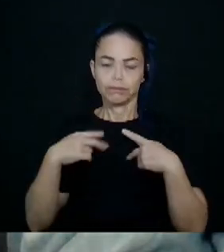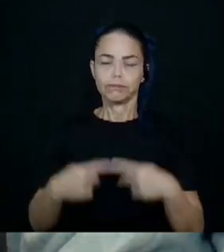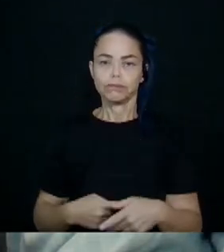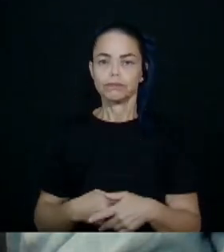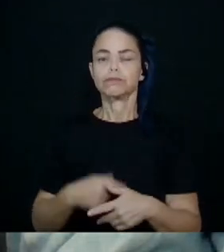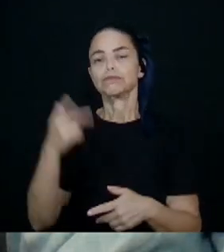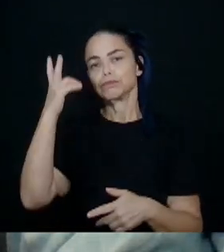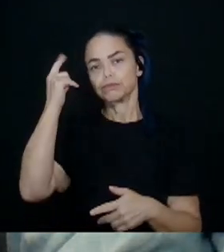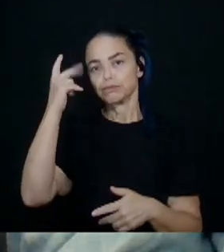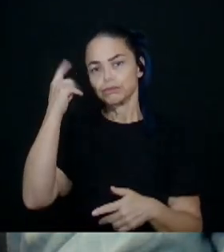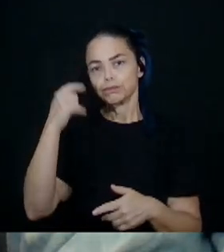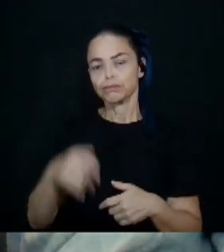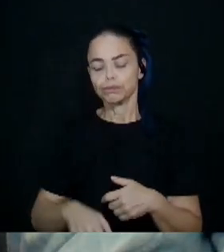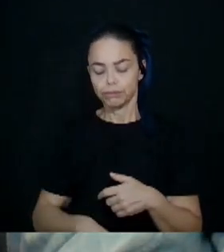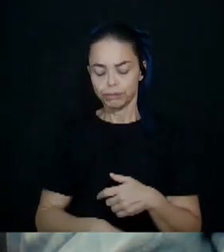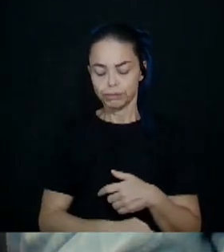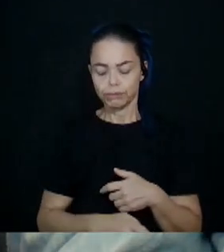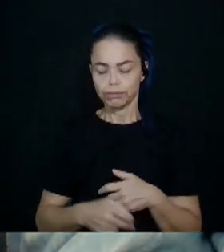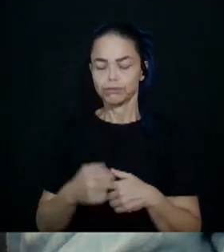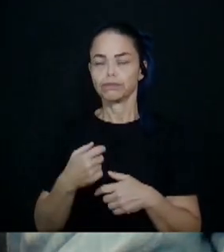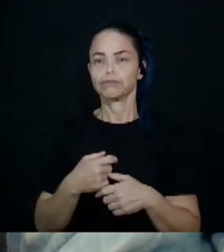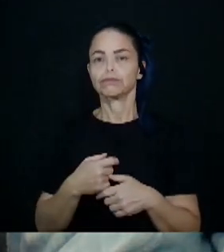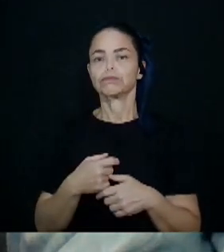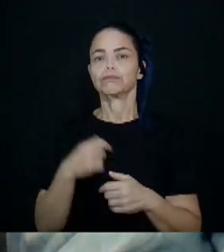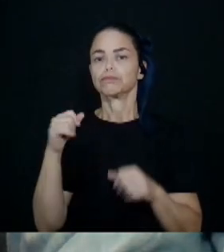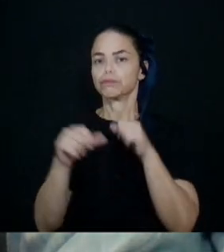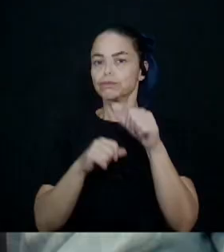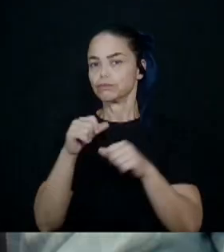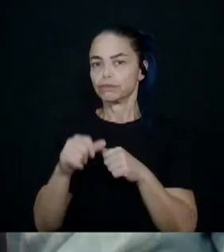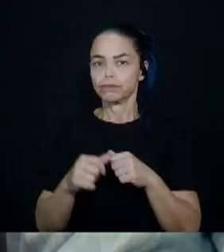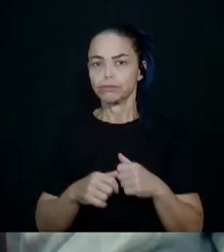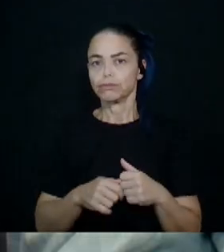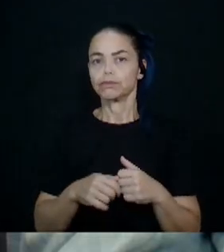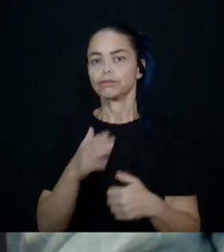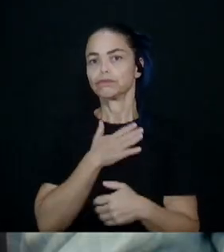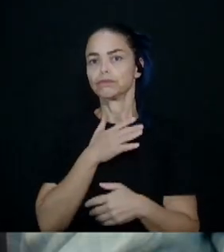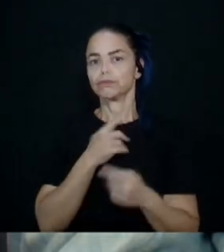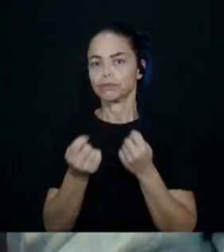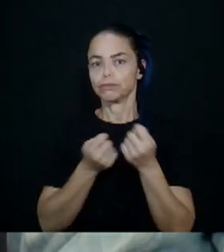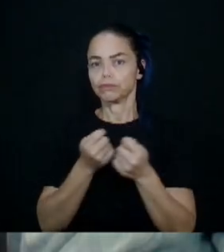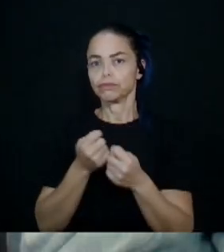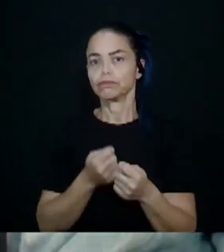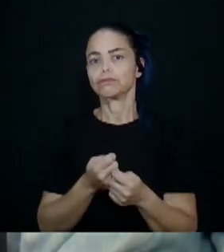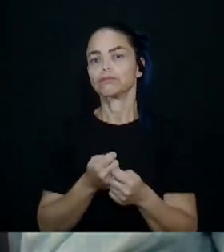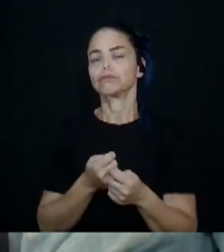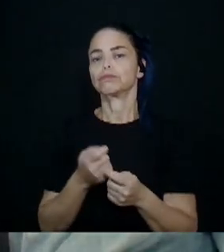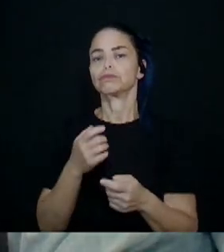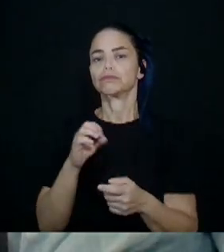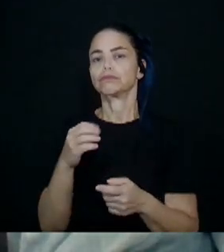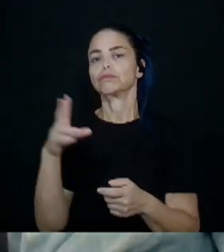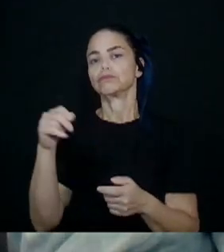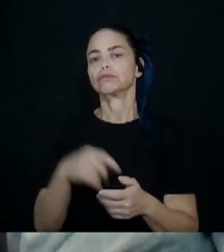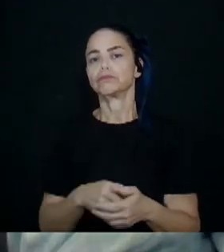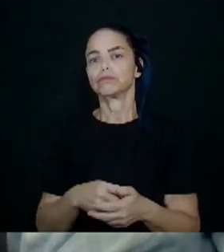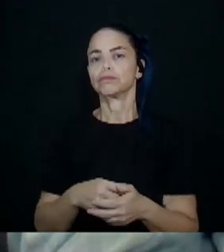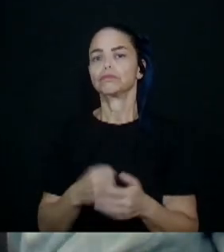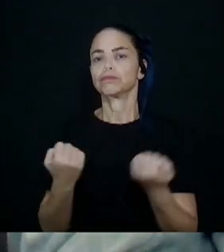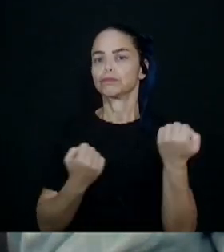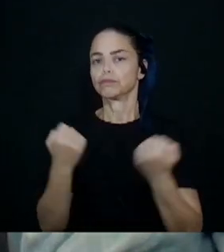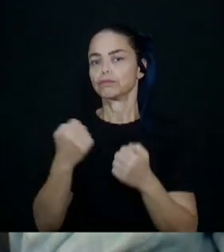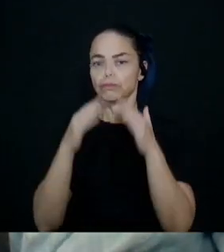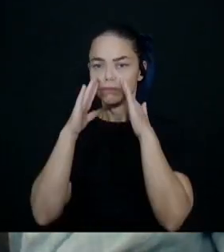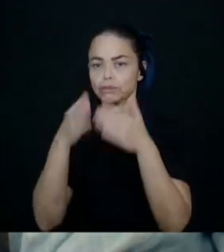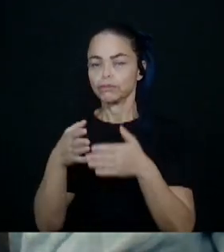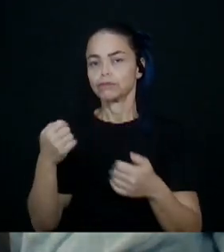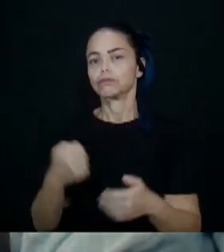natural, mas o que muda é o meu controle, o quanto que eu controlo ou não. Então, se eu estou dirigindo, a minha atenção precisa ser